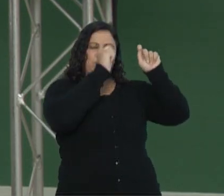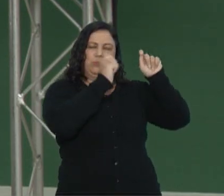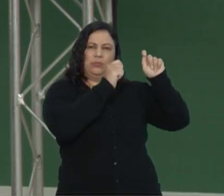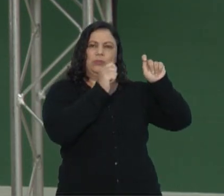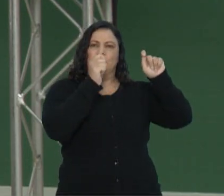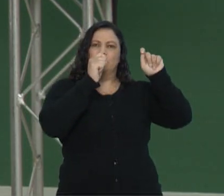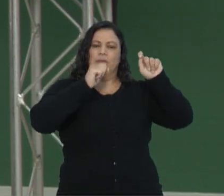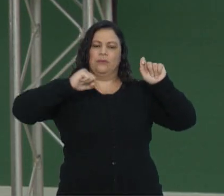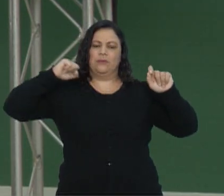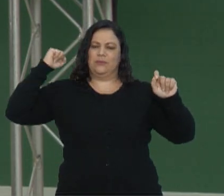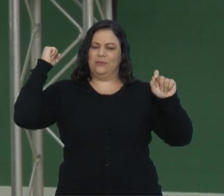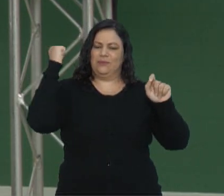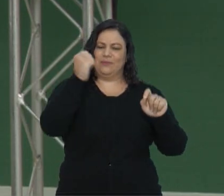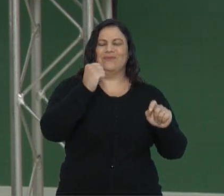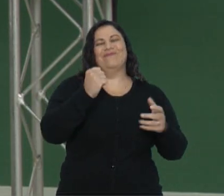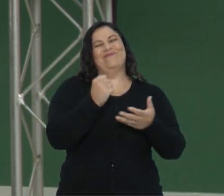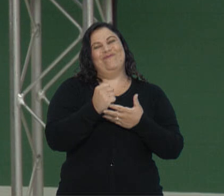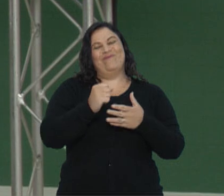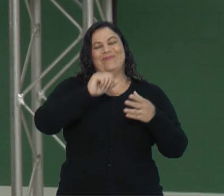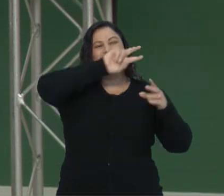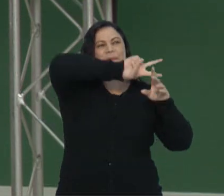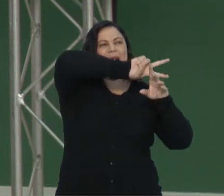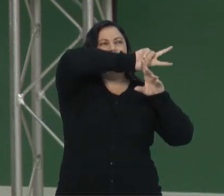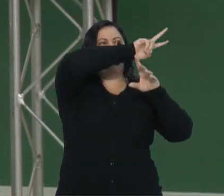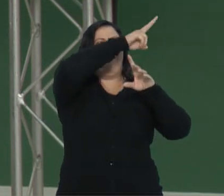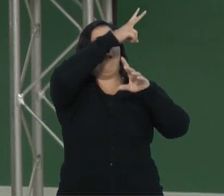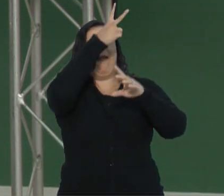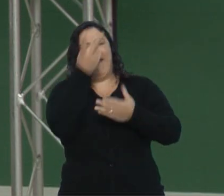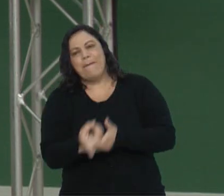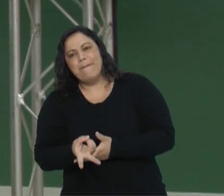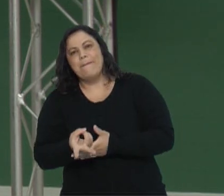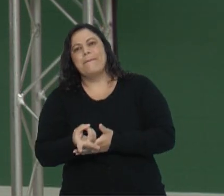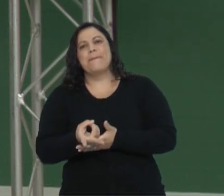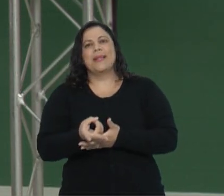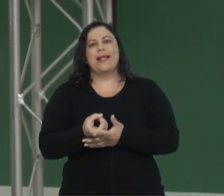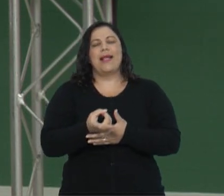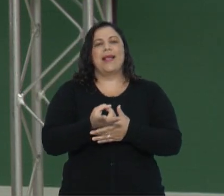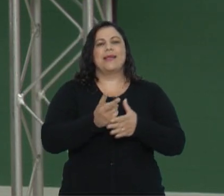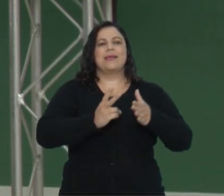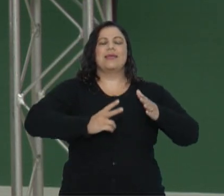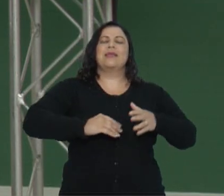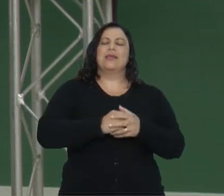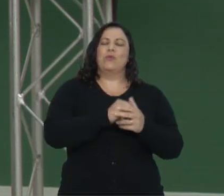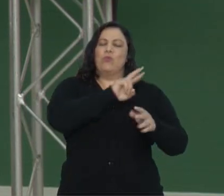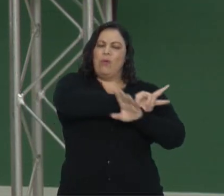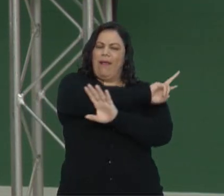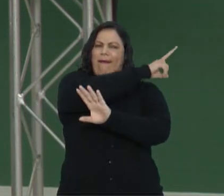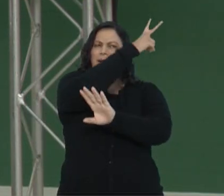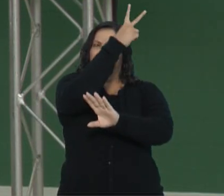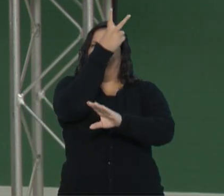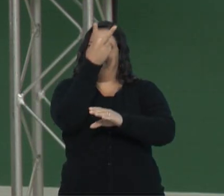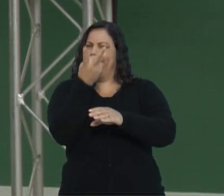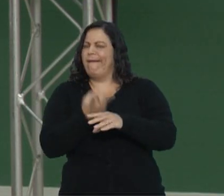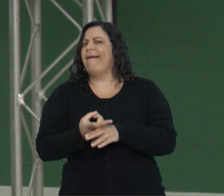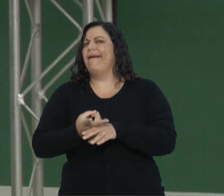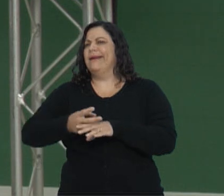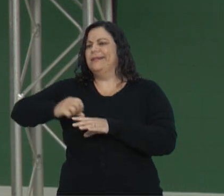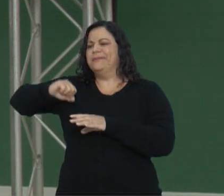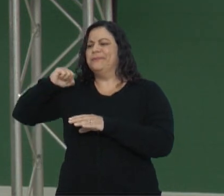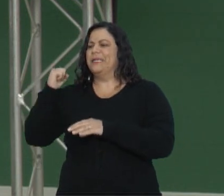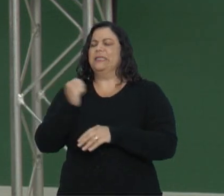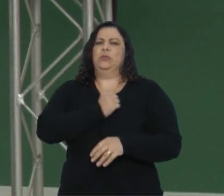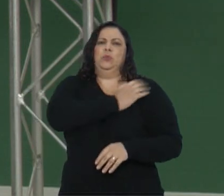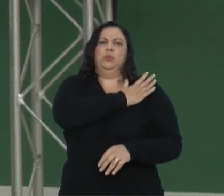Jorge, matando um soldado que estava fazendo a escolta da procissão. Mas aí ficou conhecido,